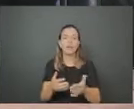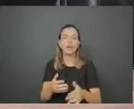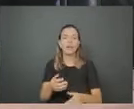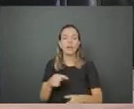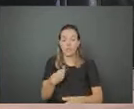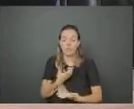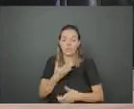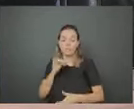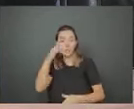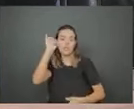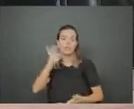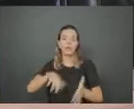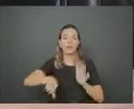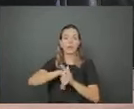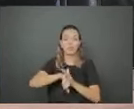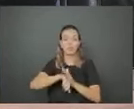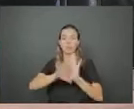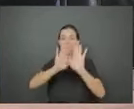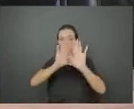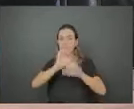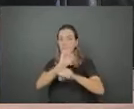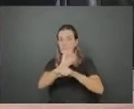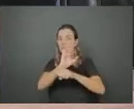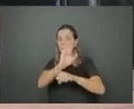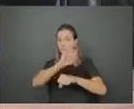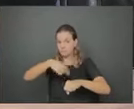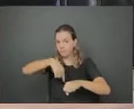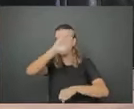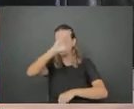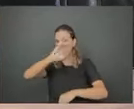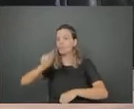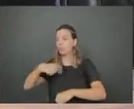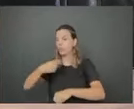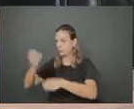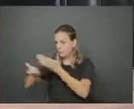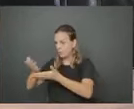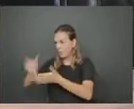pegar ele. Ele vai continuar sendo marginal. Ok?